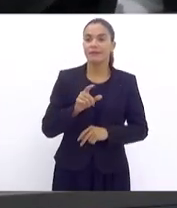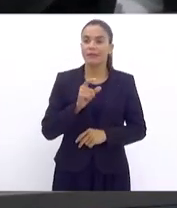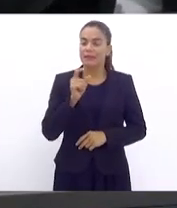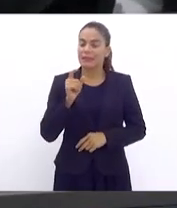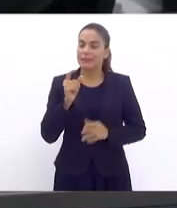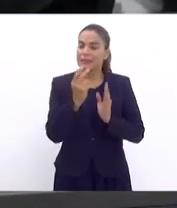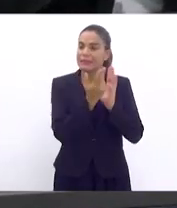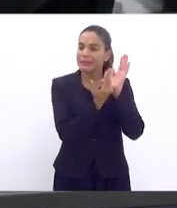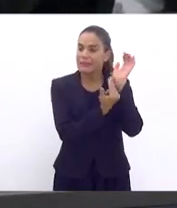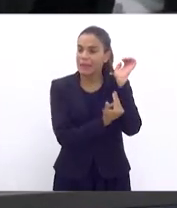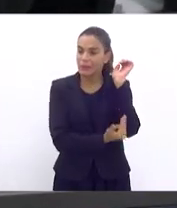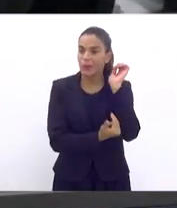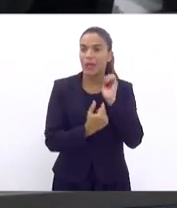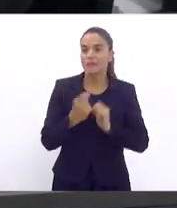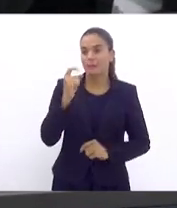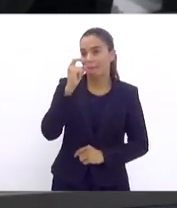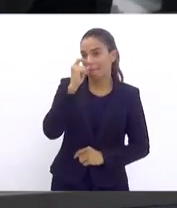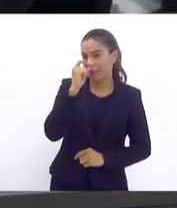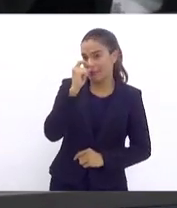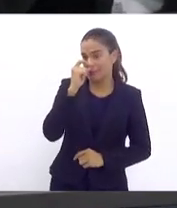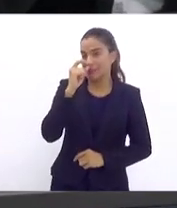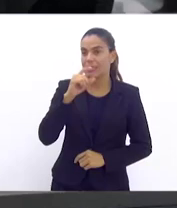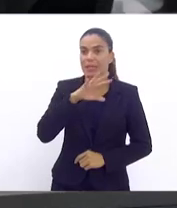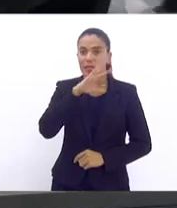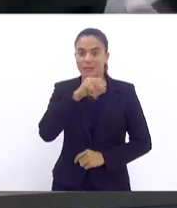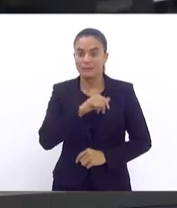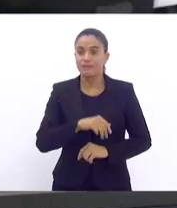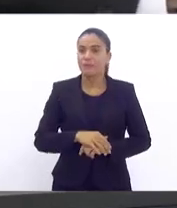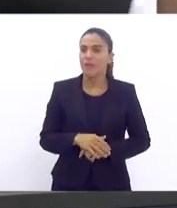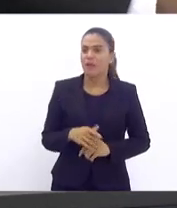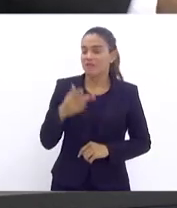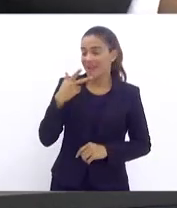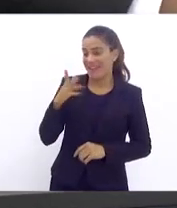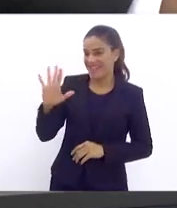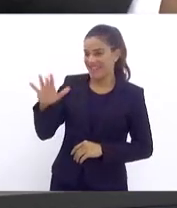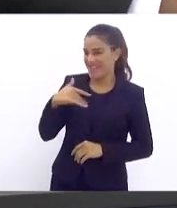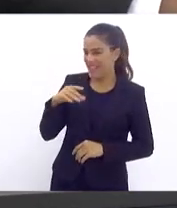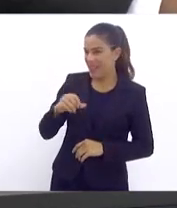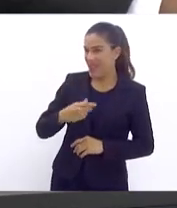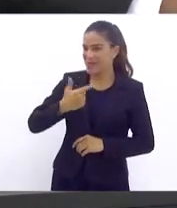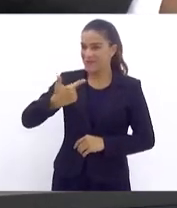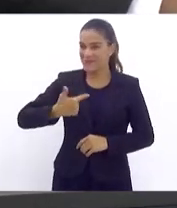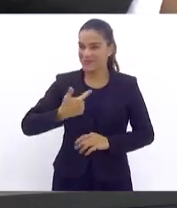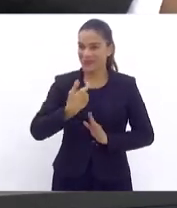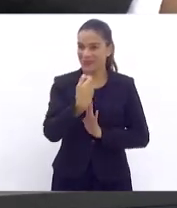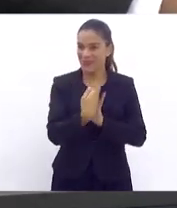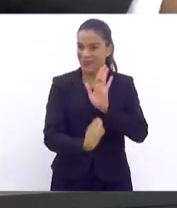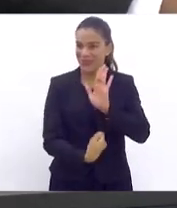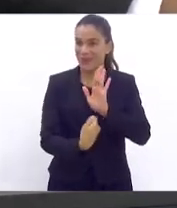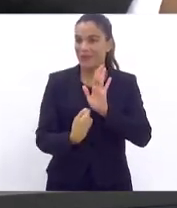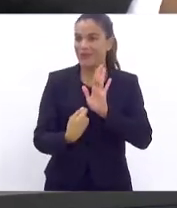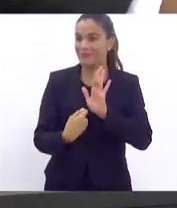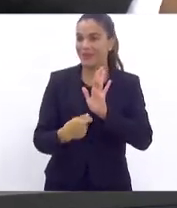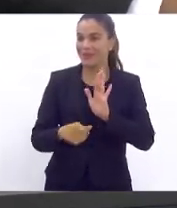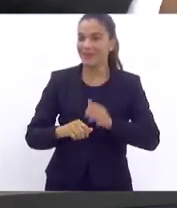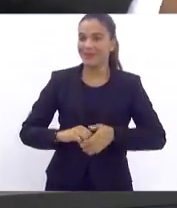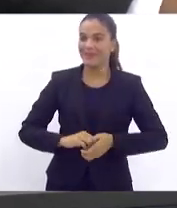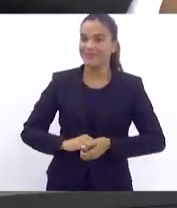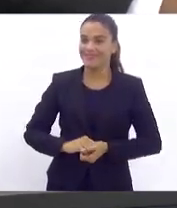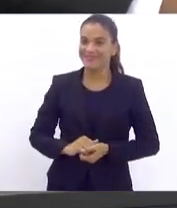a gente também fez em qual autoria então encontro ele falo meu com autor então eu fixei essa questão dos